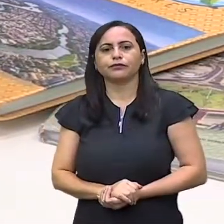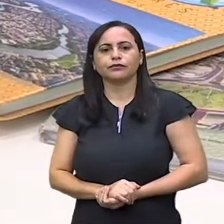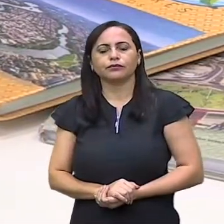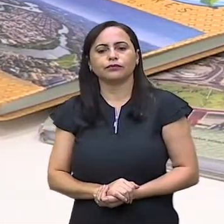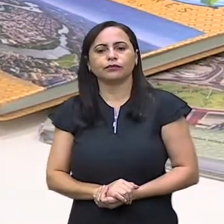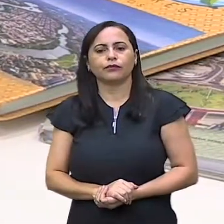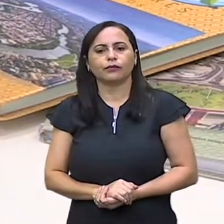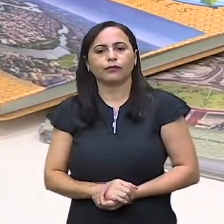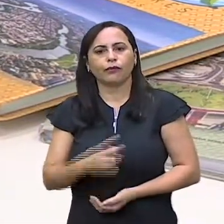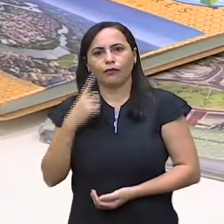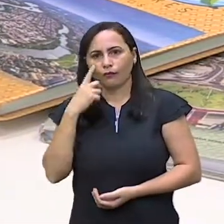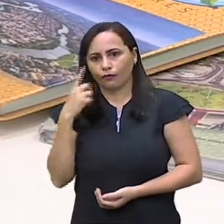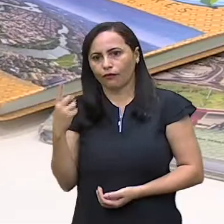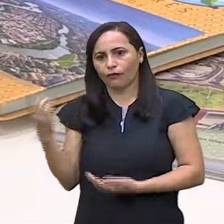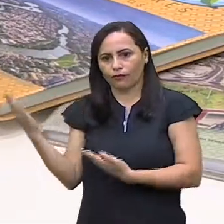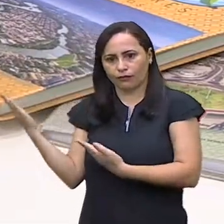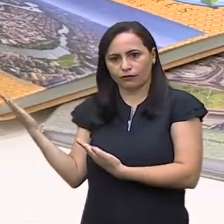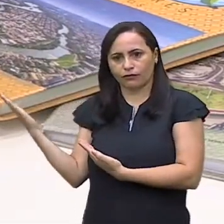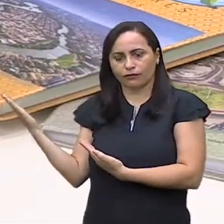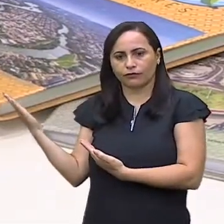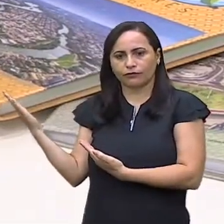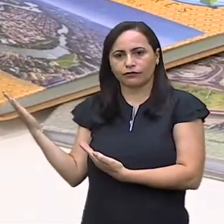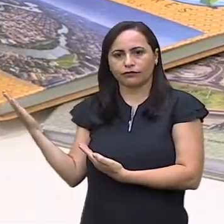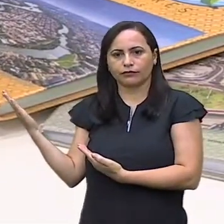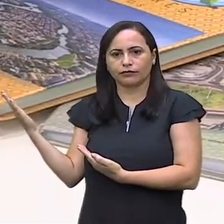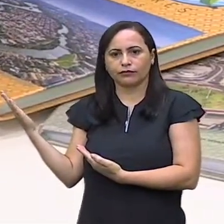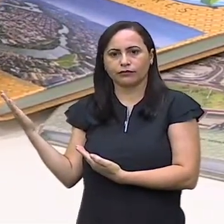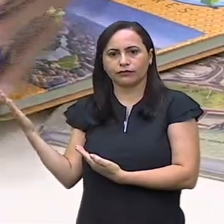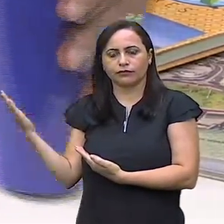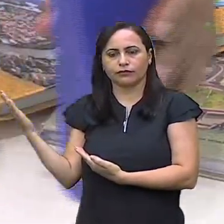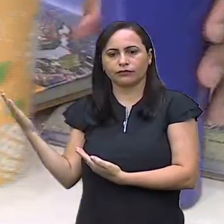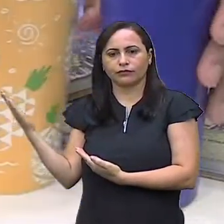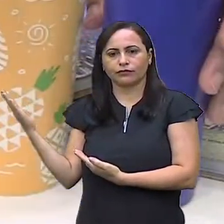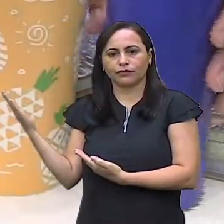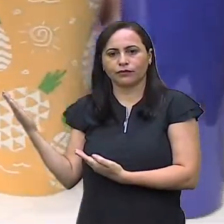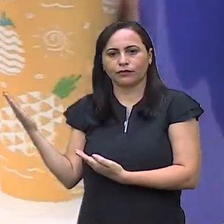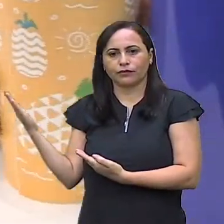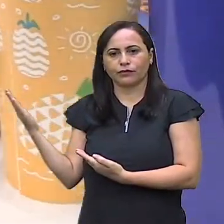7, 8, 9. Deixa eu trazer mais para cá, ó. O meu 10 tá tampado. Isto.